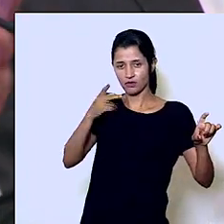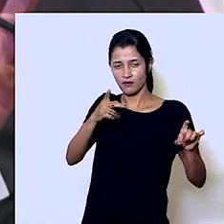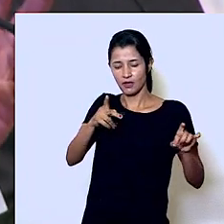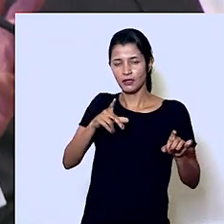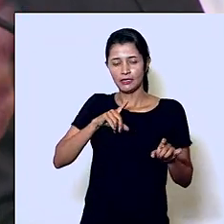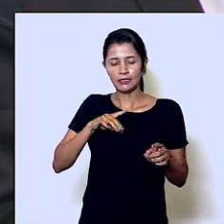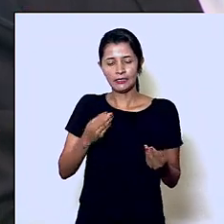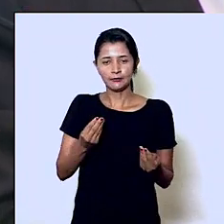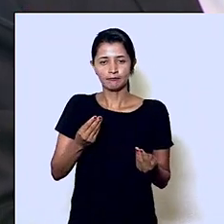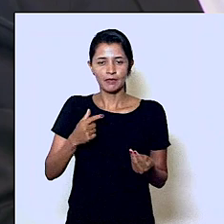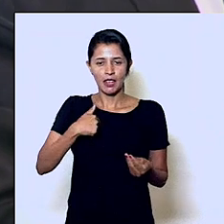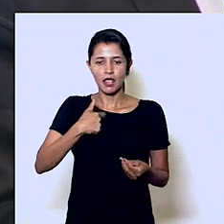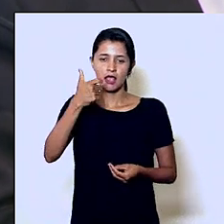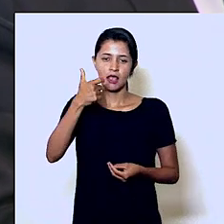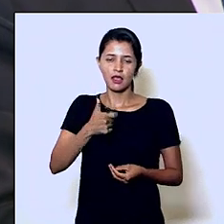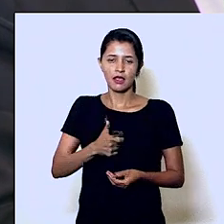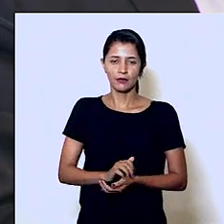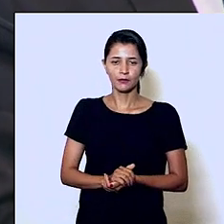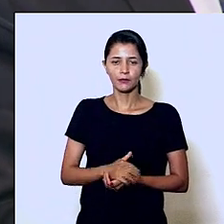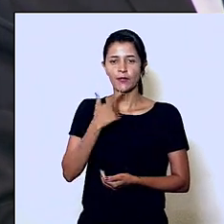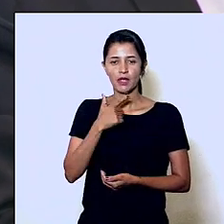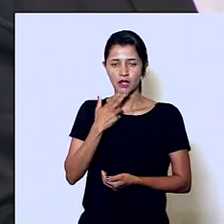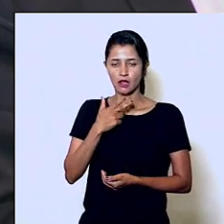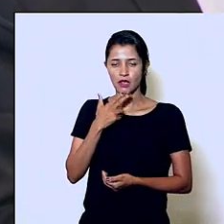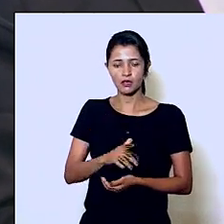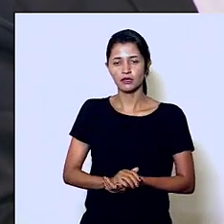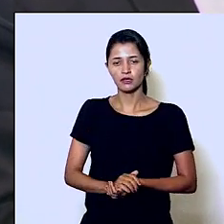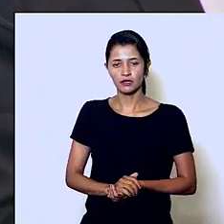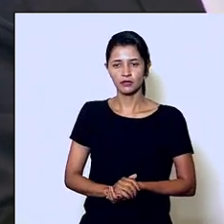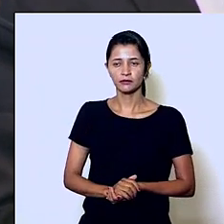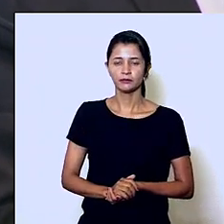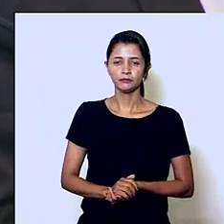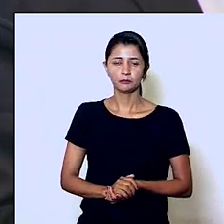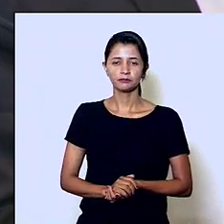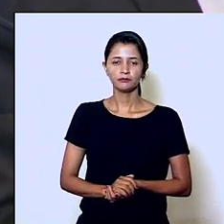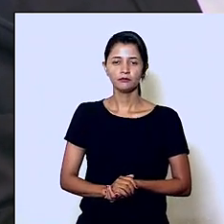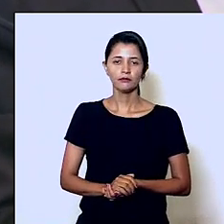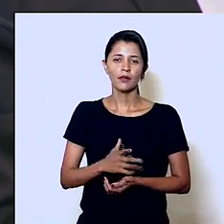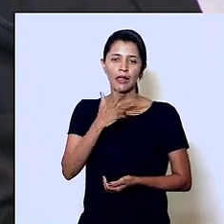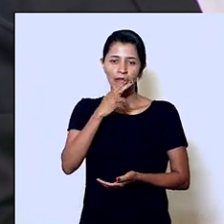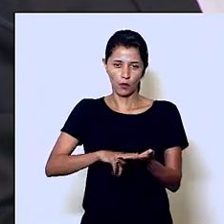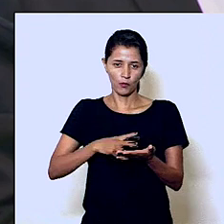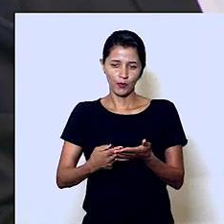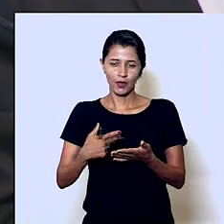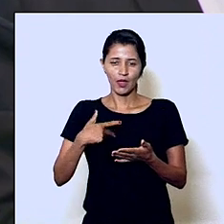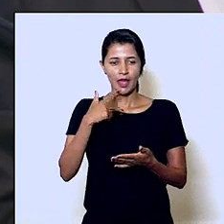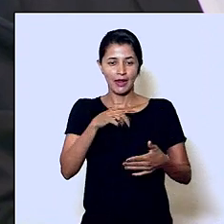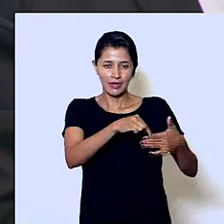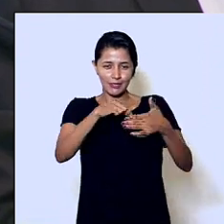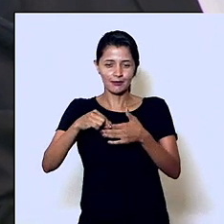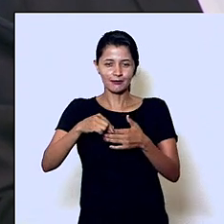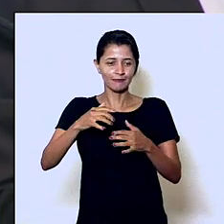old soldiers never die, they just fade away. Não é? Eu acho que no caso de lideranças inspiradoras, visionárias, como